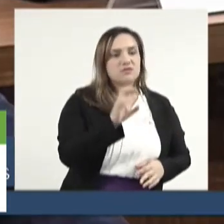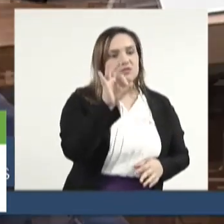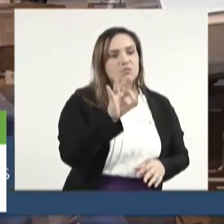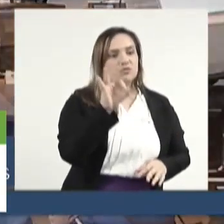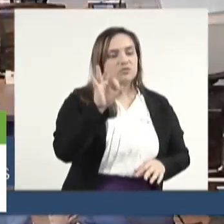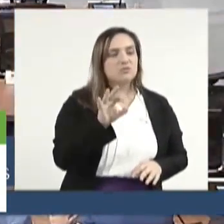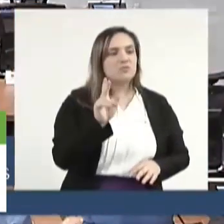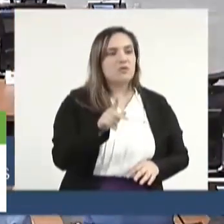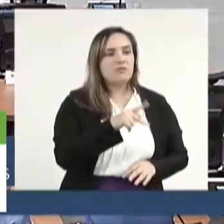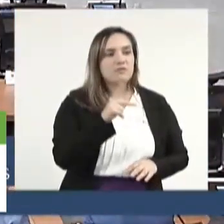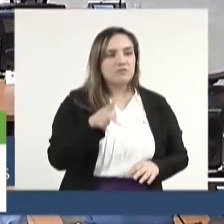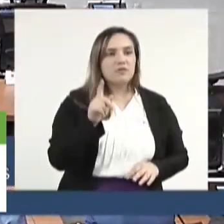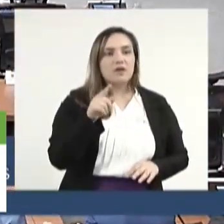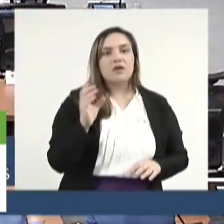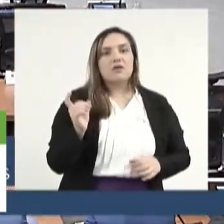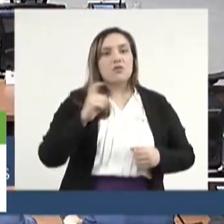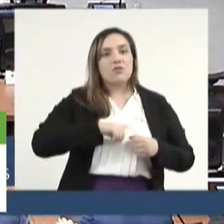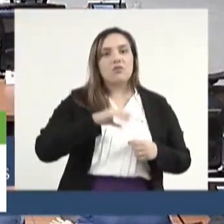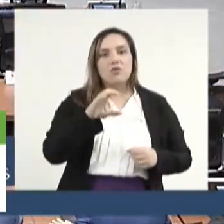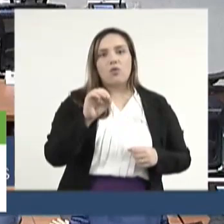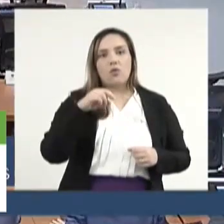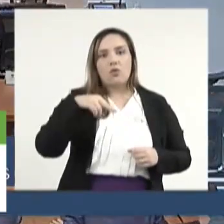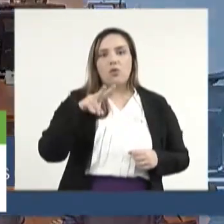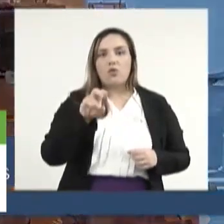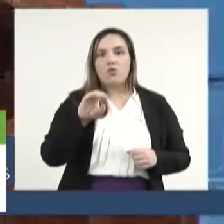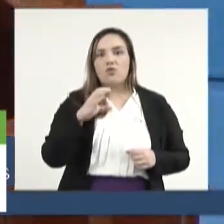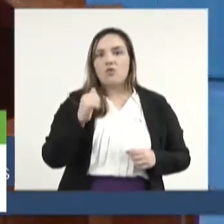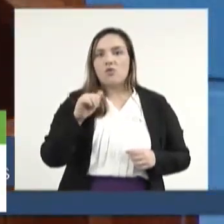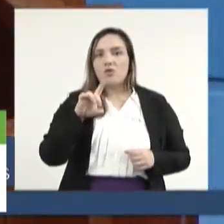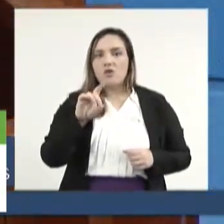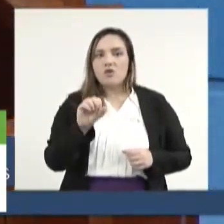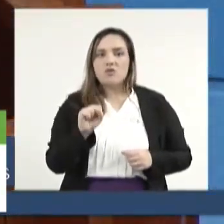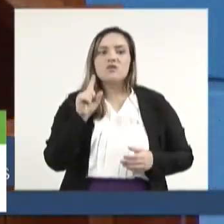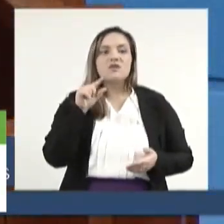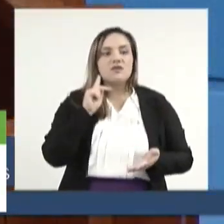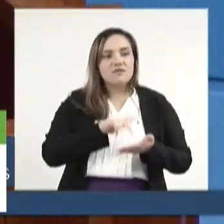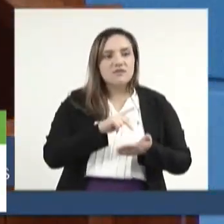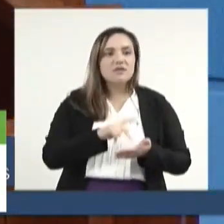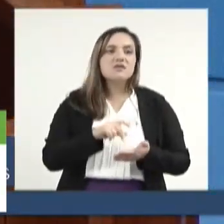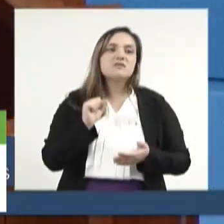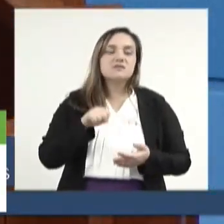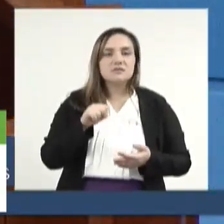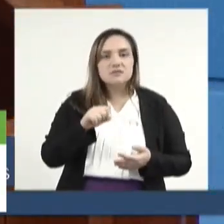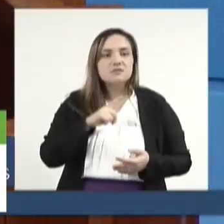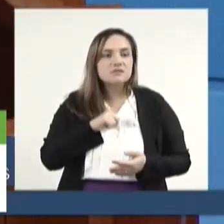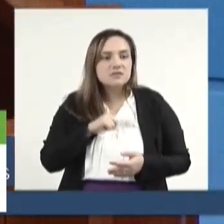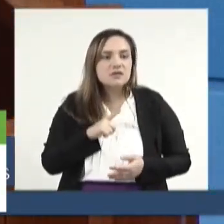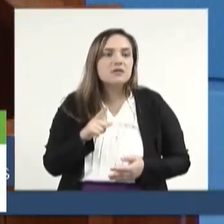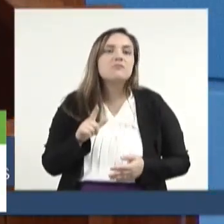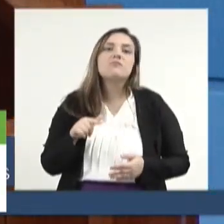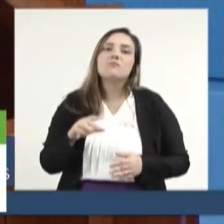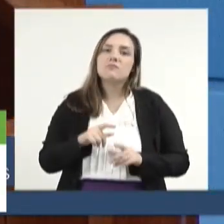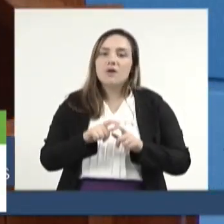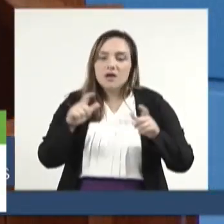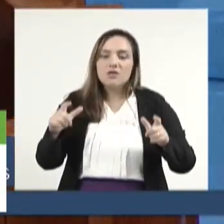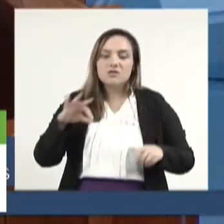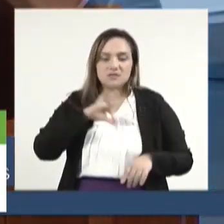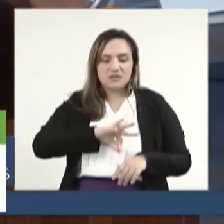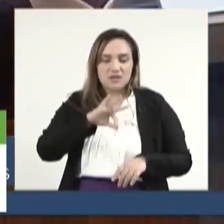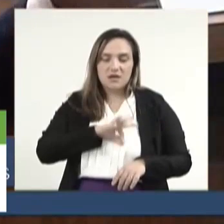do corpo docente, todos eles convocados. É verdade que nós tivemos avanços, prova inequívoca de que temos hoje o maior